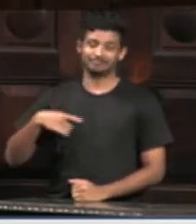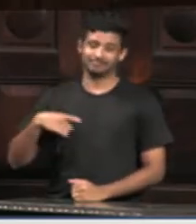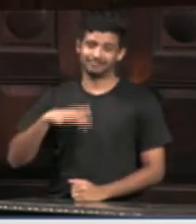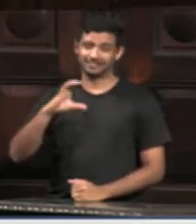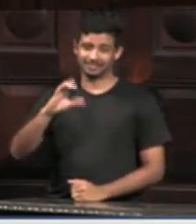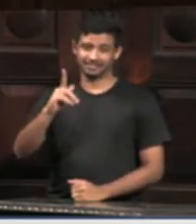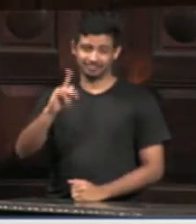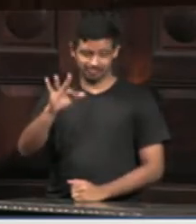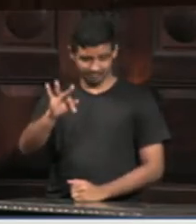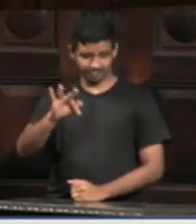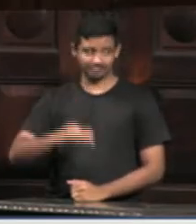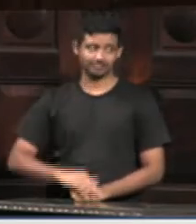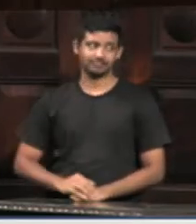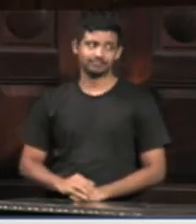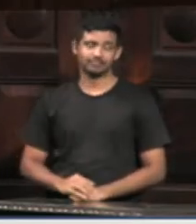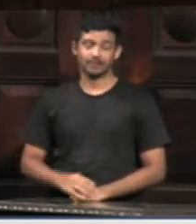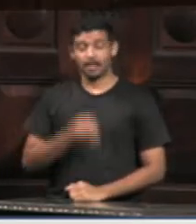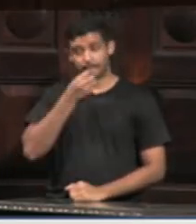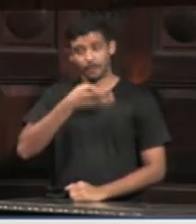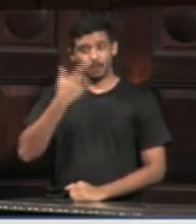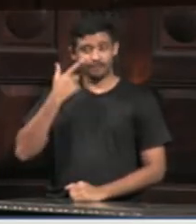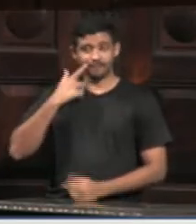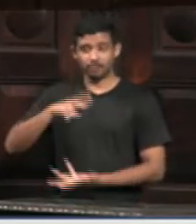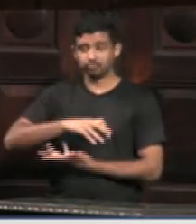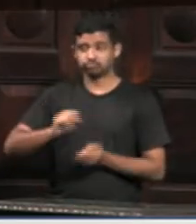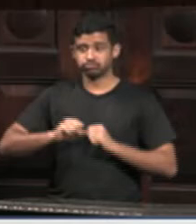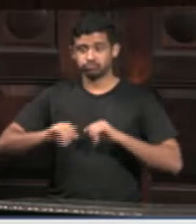e é bom que essa campanha, ela